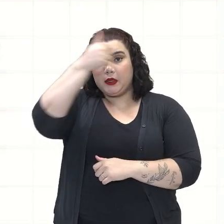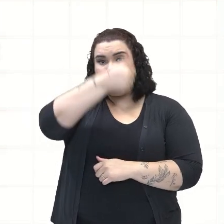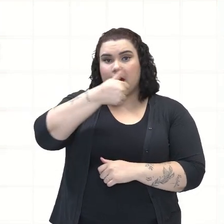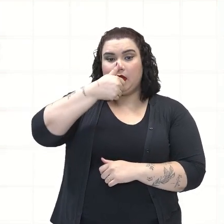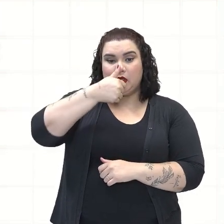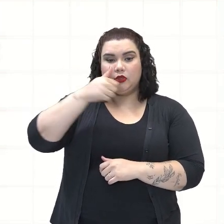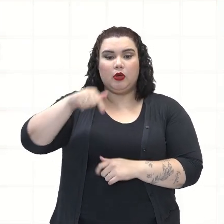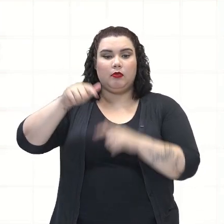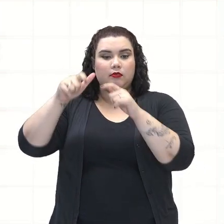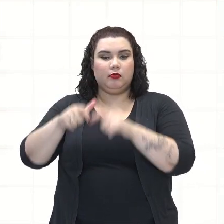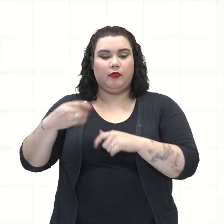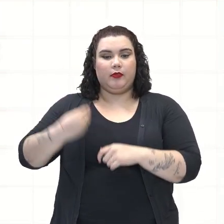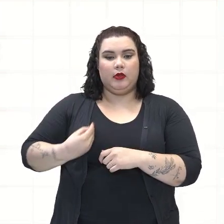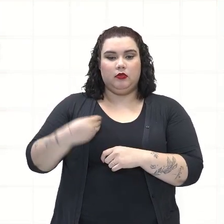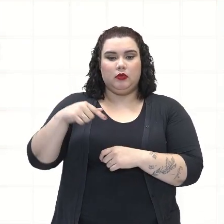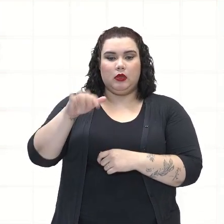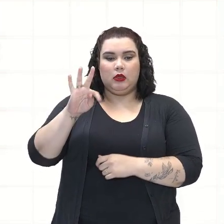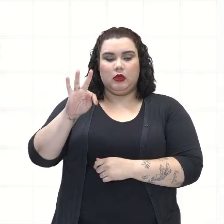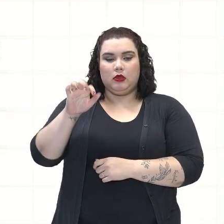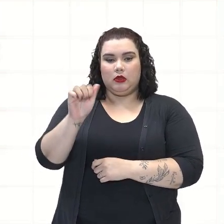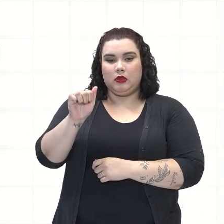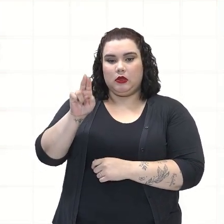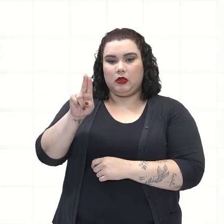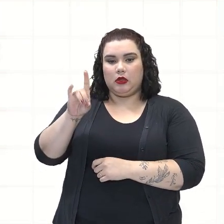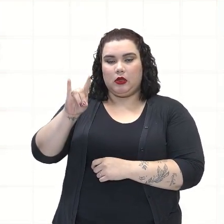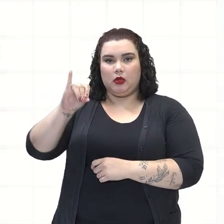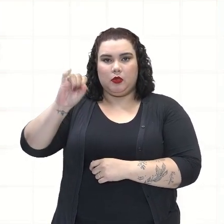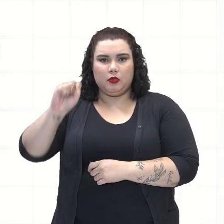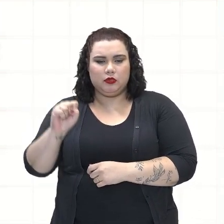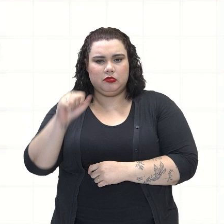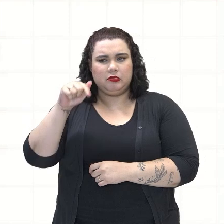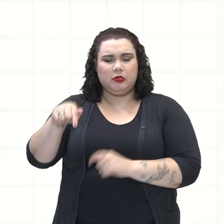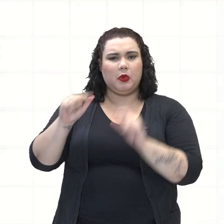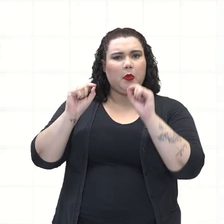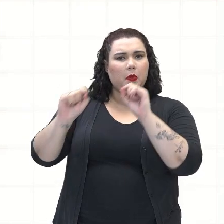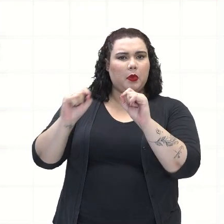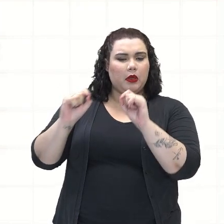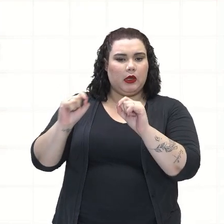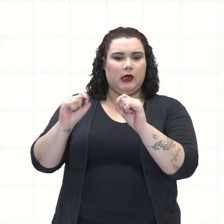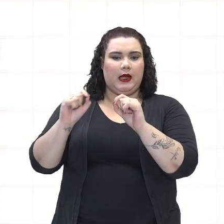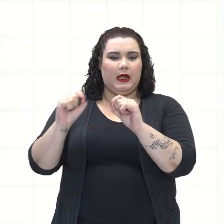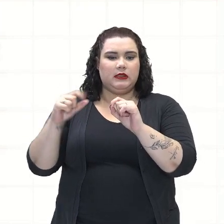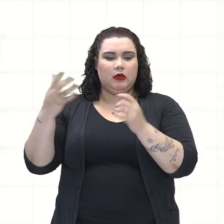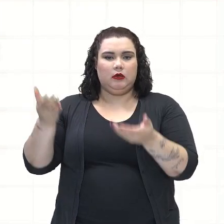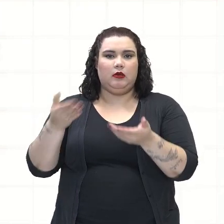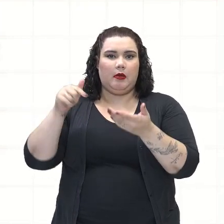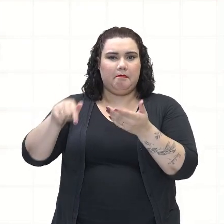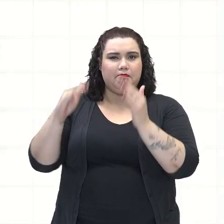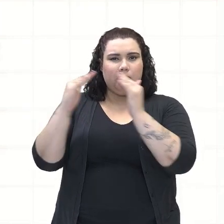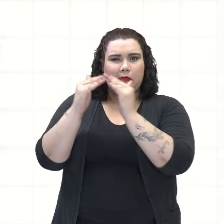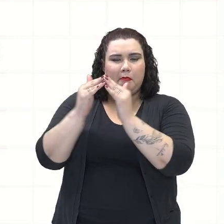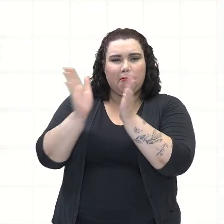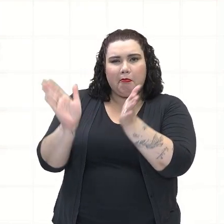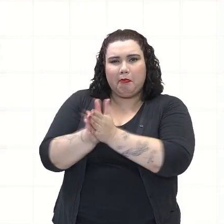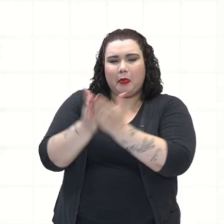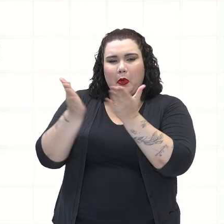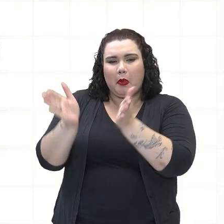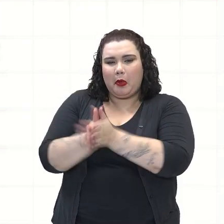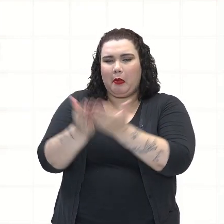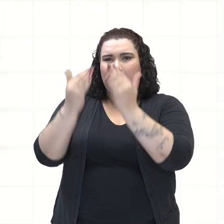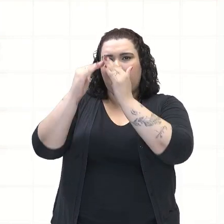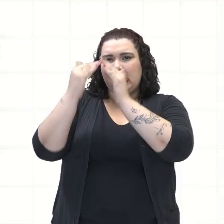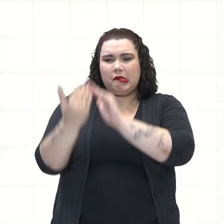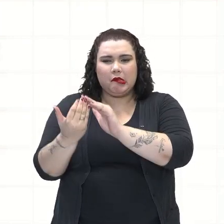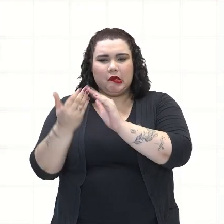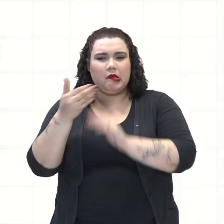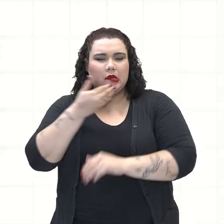nos chamados taúdes. O que são esses taúdes, professor? São assentamentos urbanos muito pobres, tá?